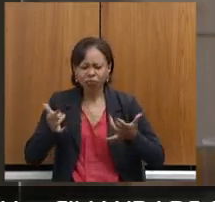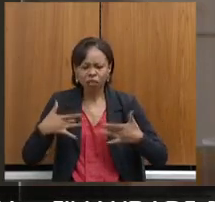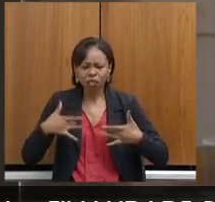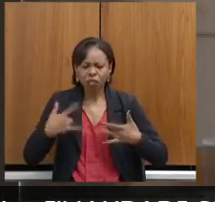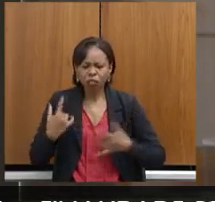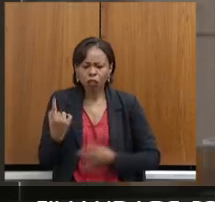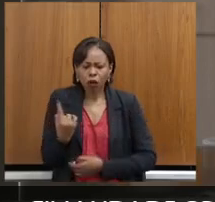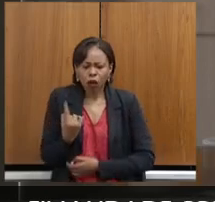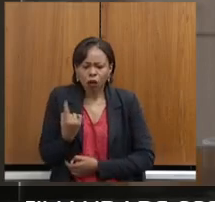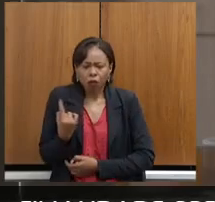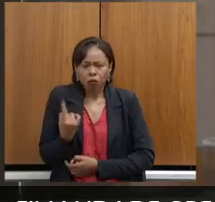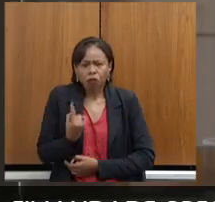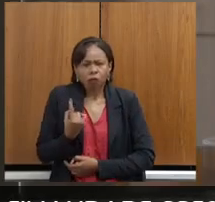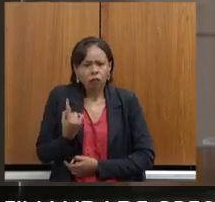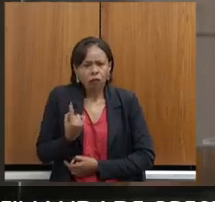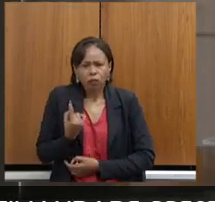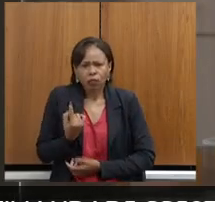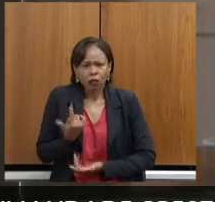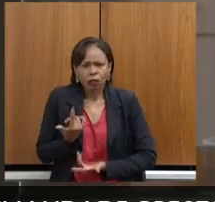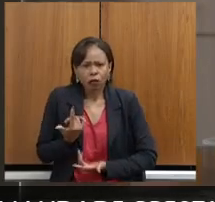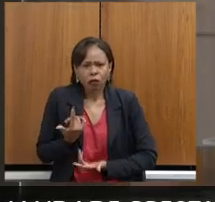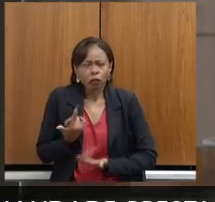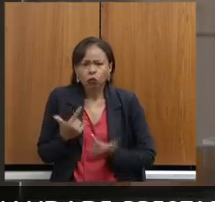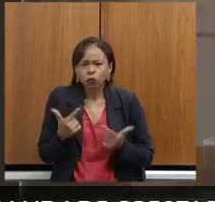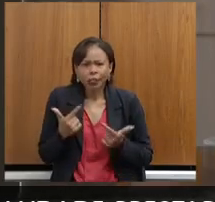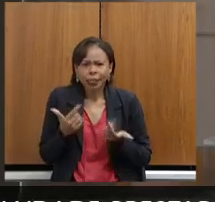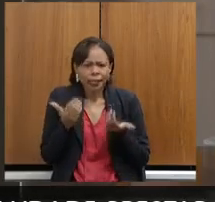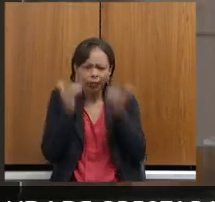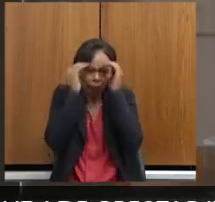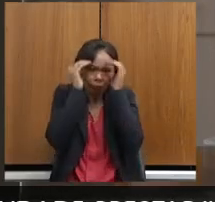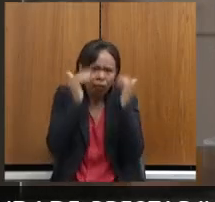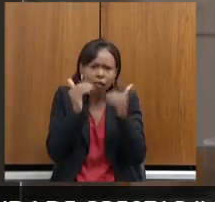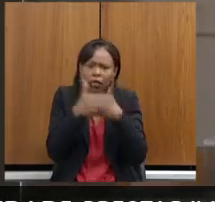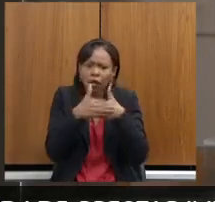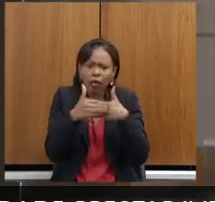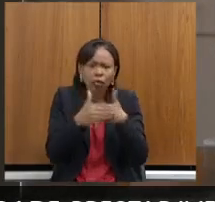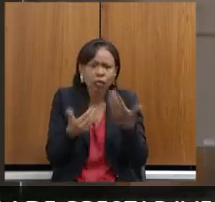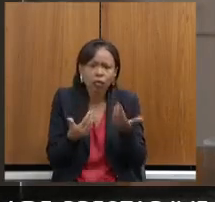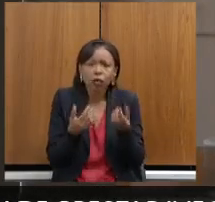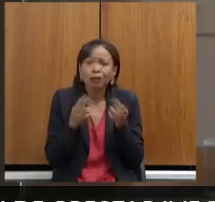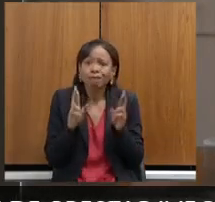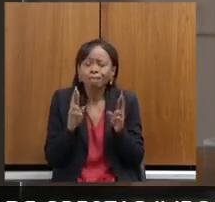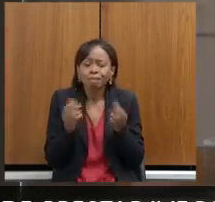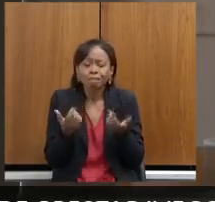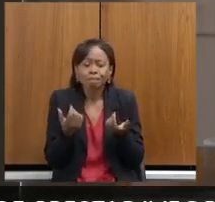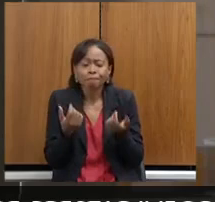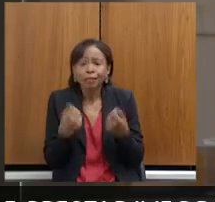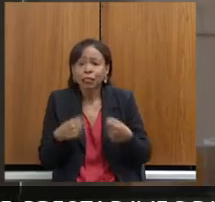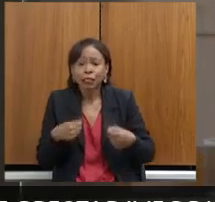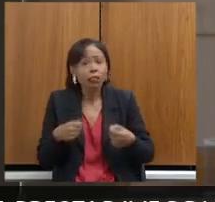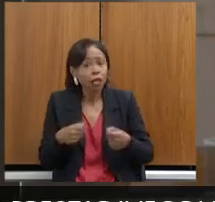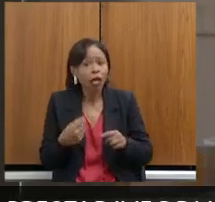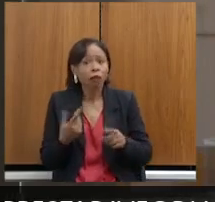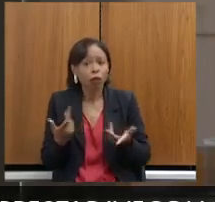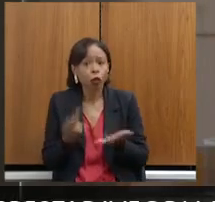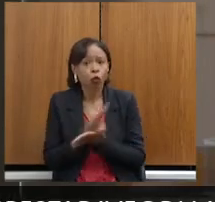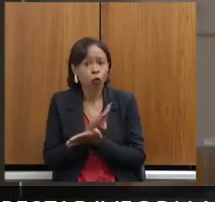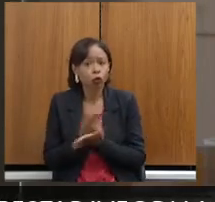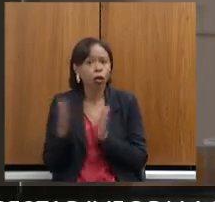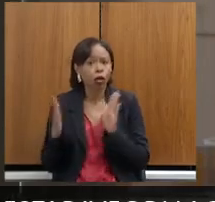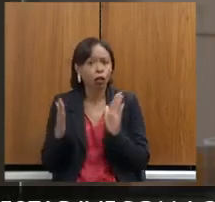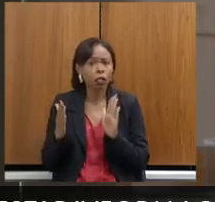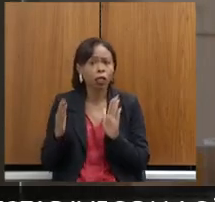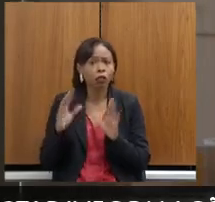estavam órfãos de atenção de uma palavra de um carinho e de esperança sobre o que vem acontecendo na nossa